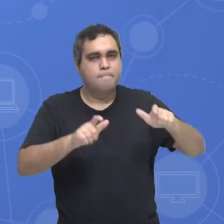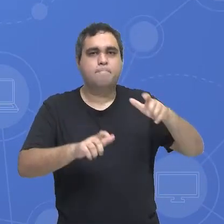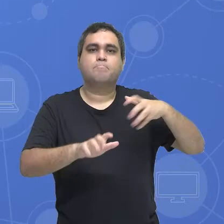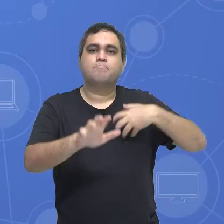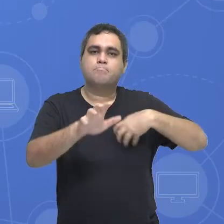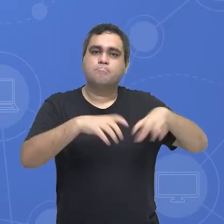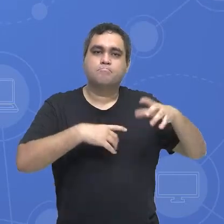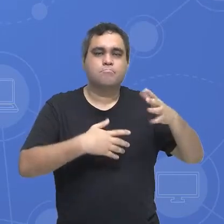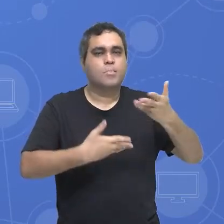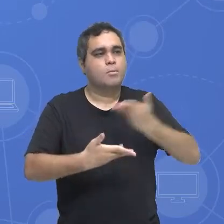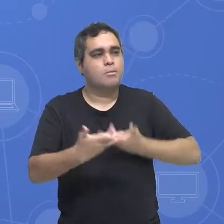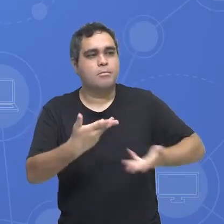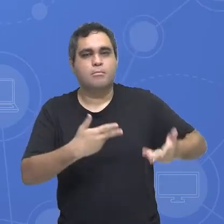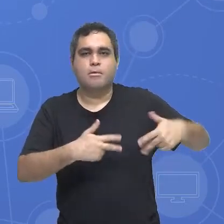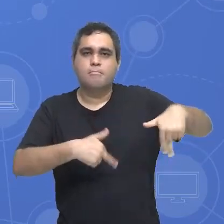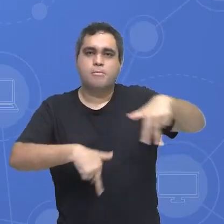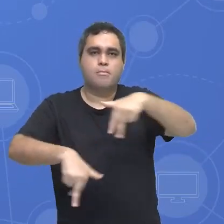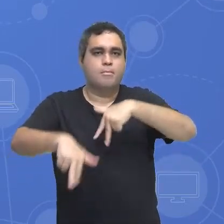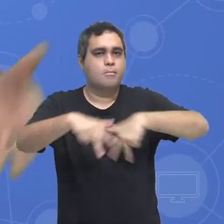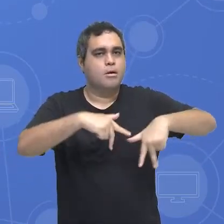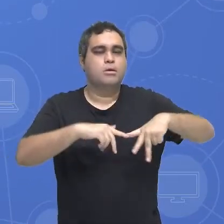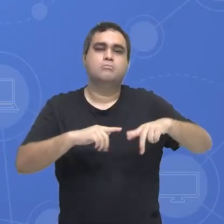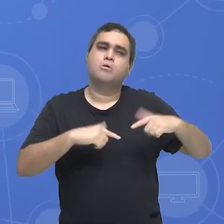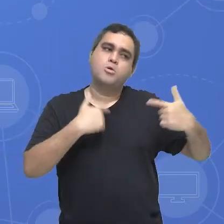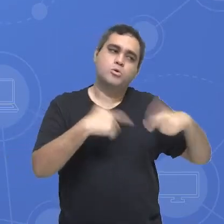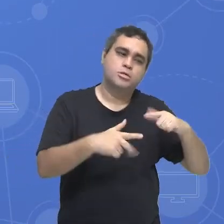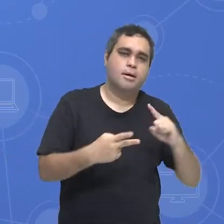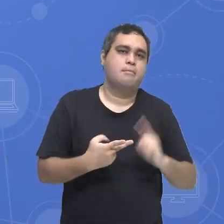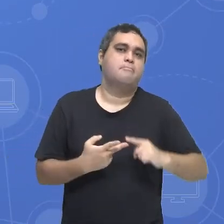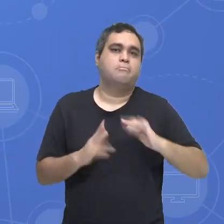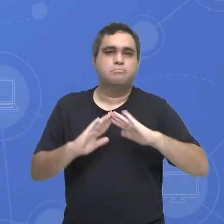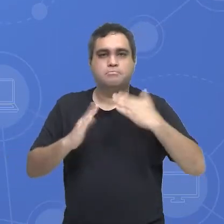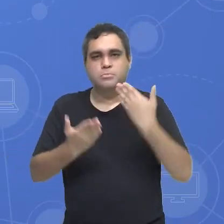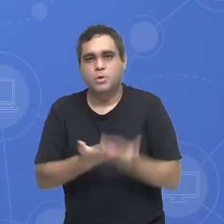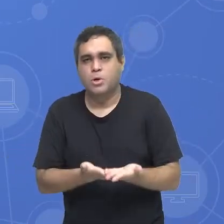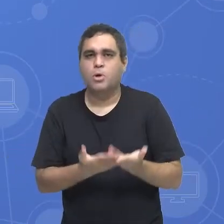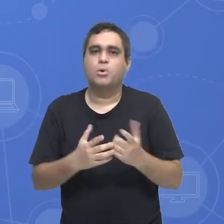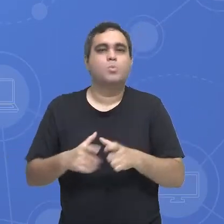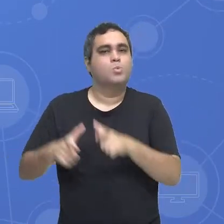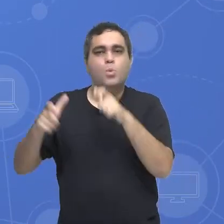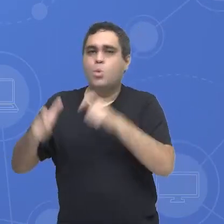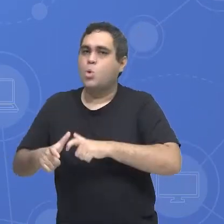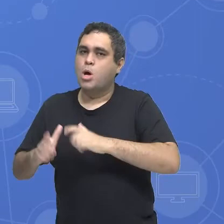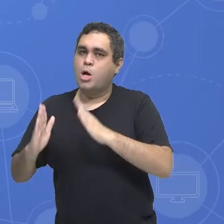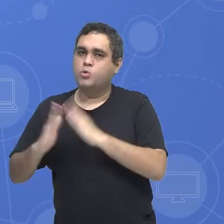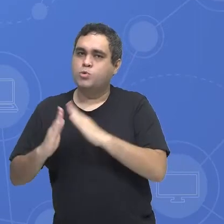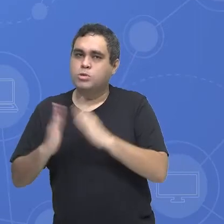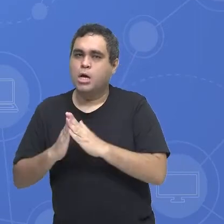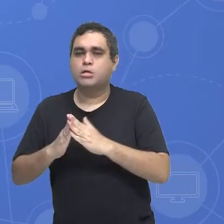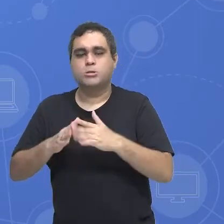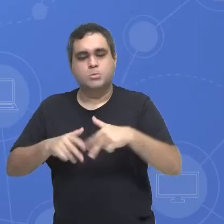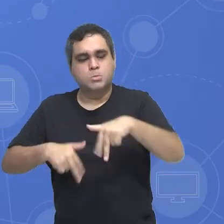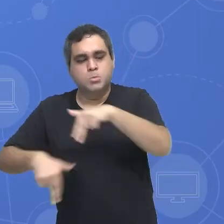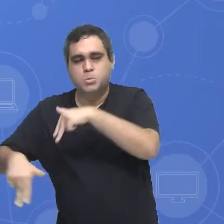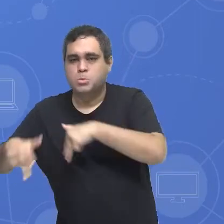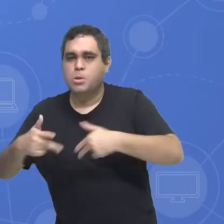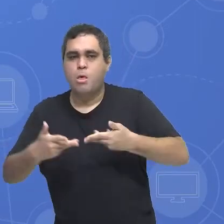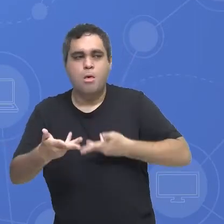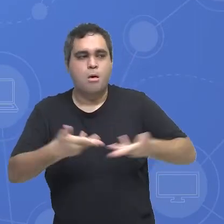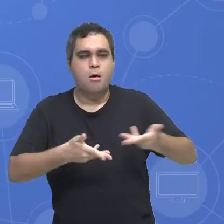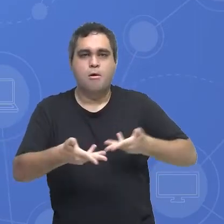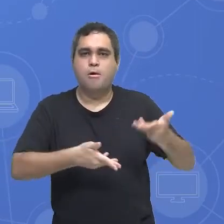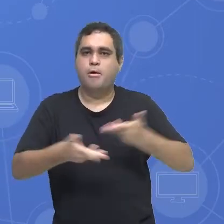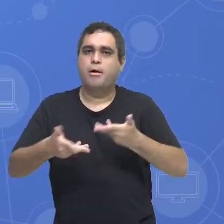nós convivemos no trabalho, na escola, no bairro onde moramos, com a nossa família, e a gente tem que aprender a entender,